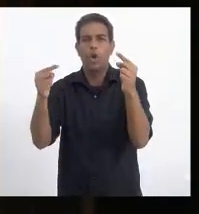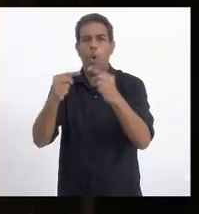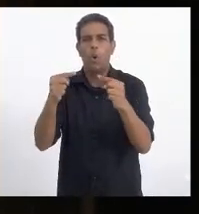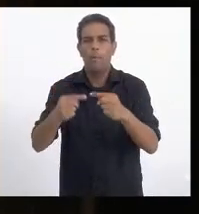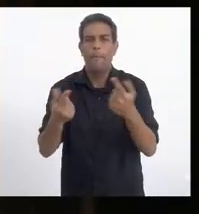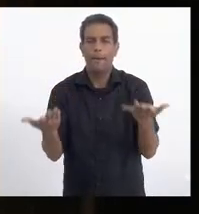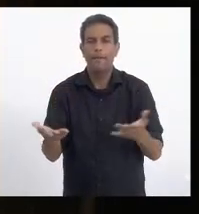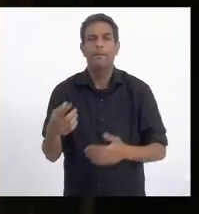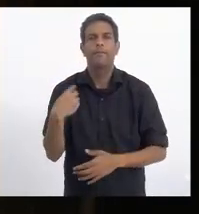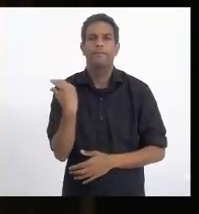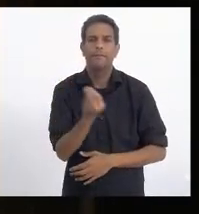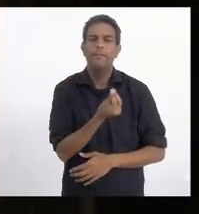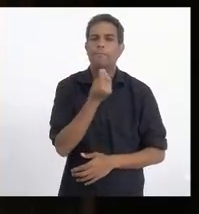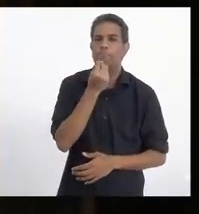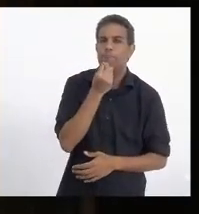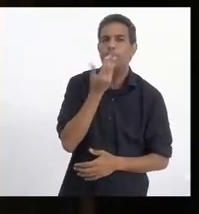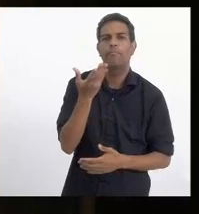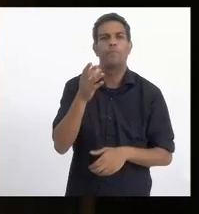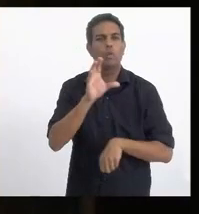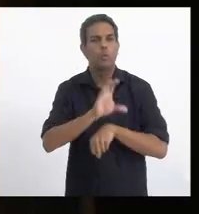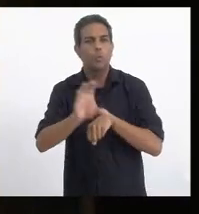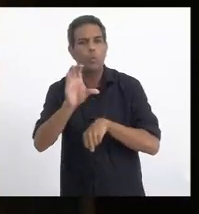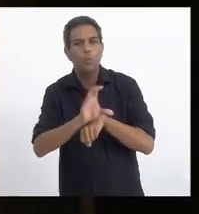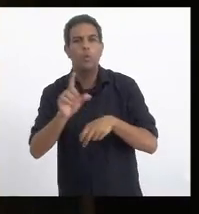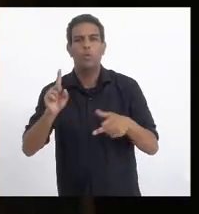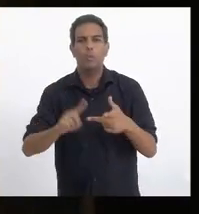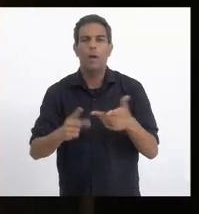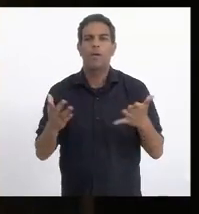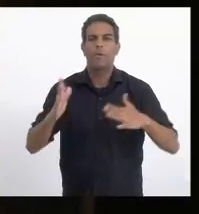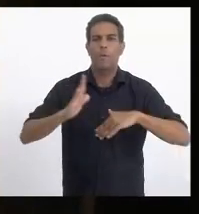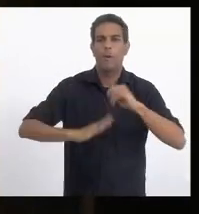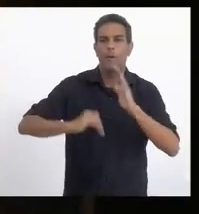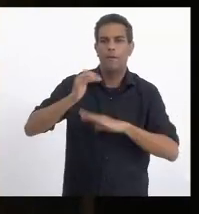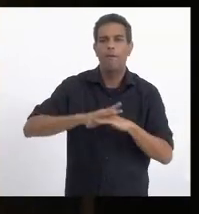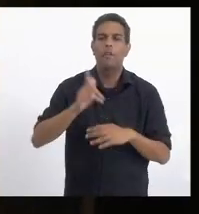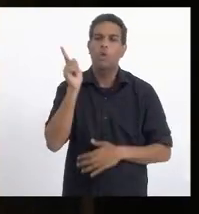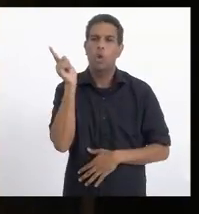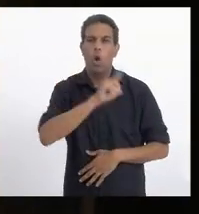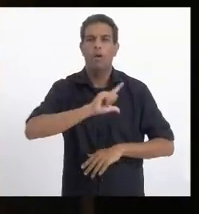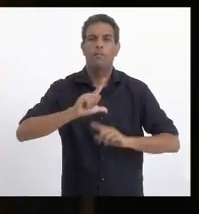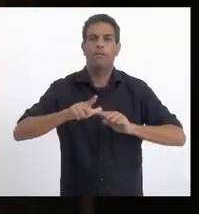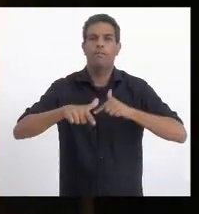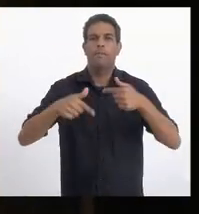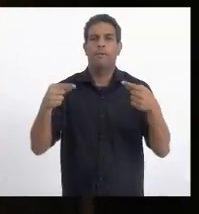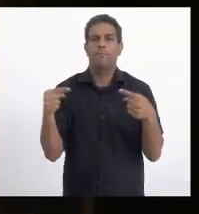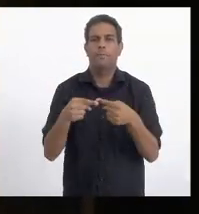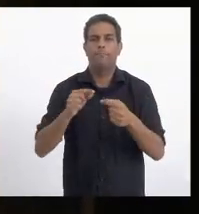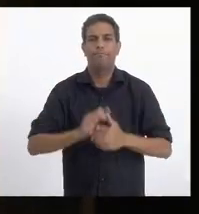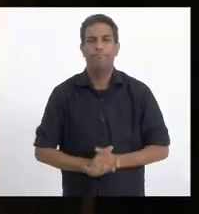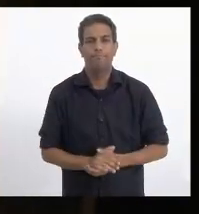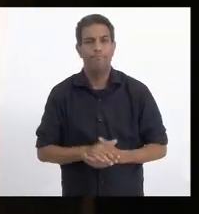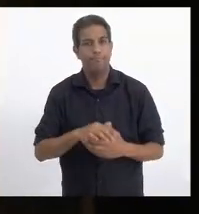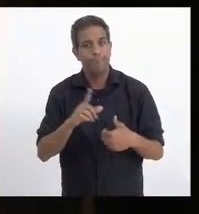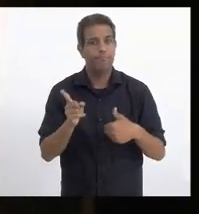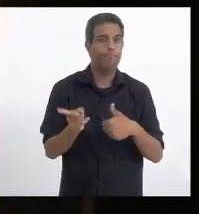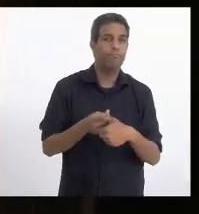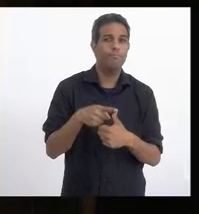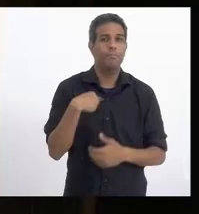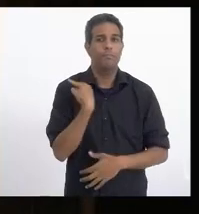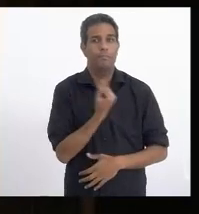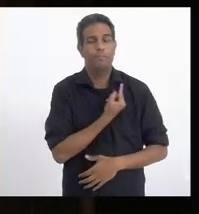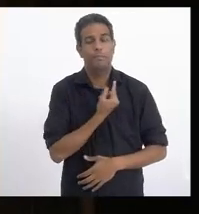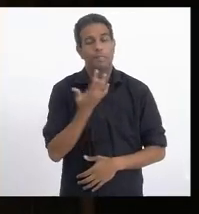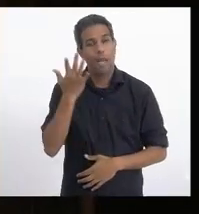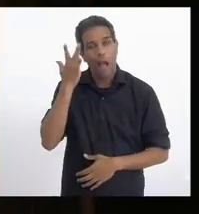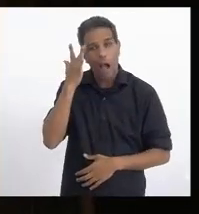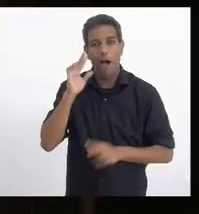entendeu e a Clara aquele que tem um curso que tem aquela qualificação a mais ele vai receber Então esse é o primeiro ponto que eu